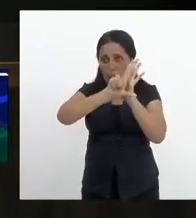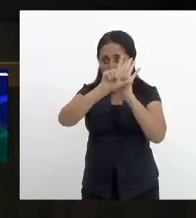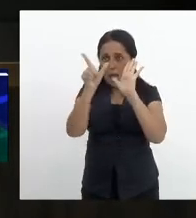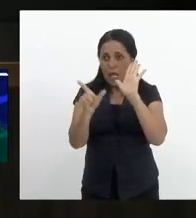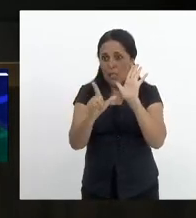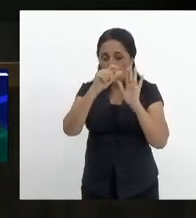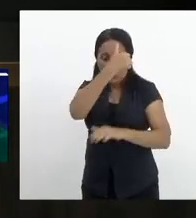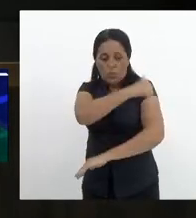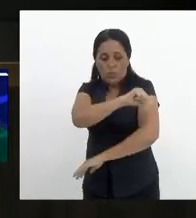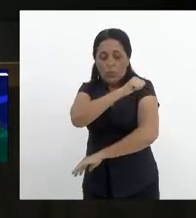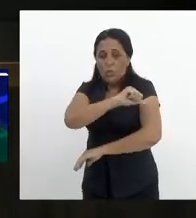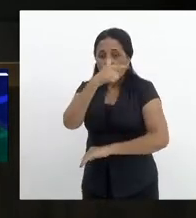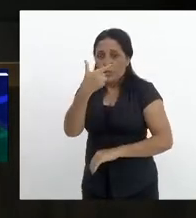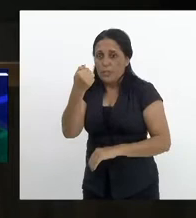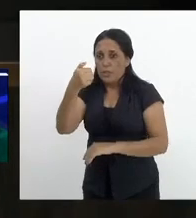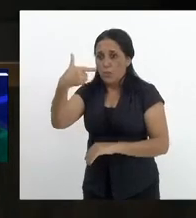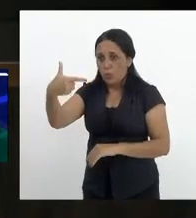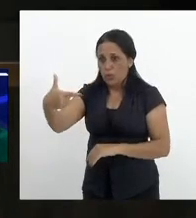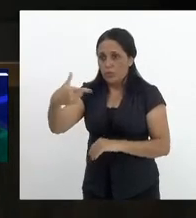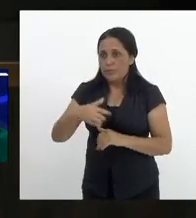272.